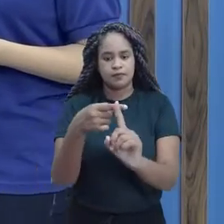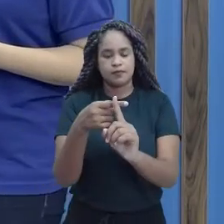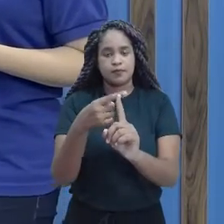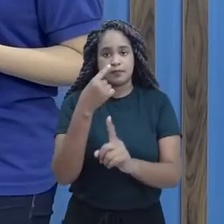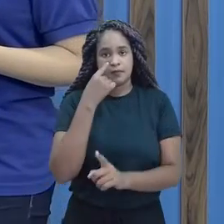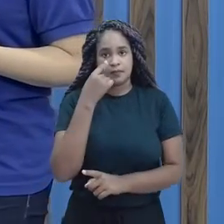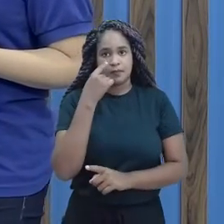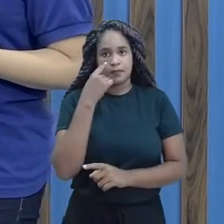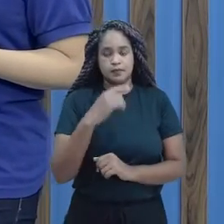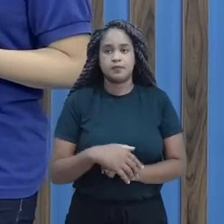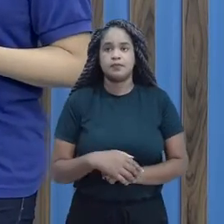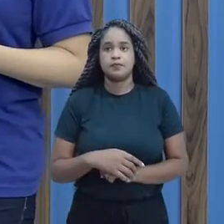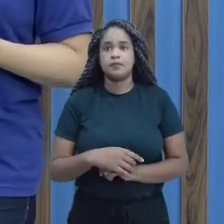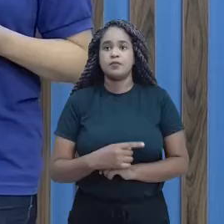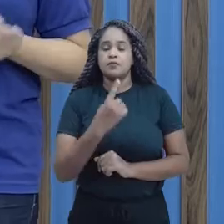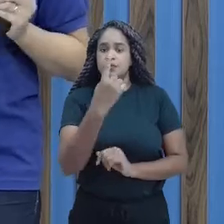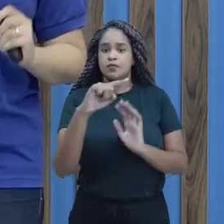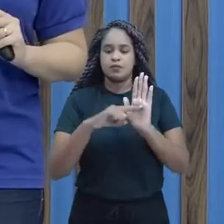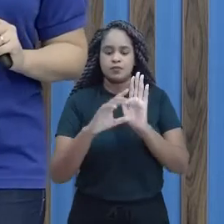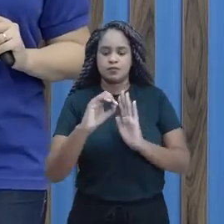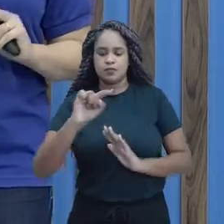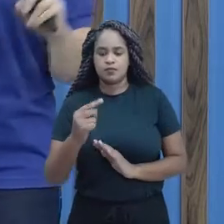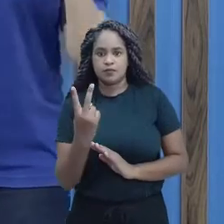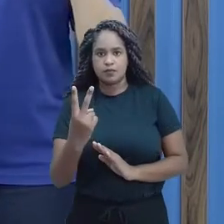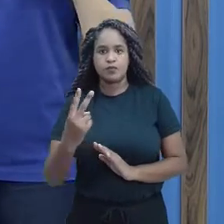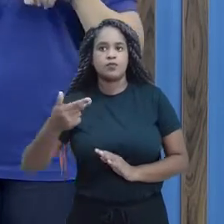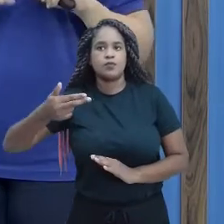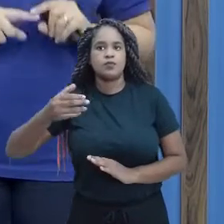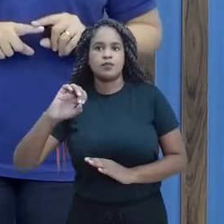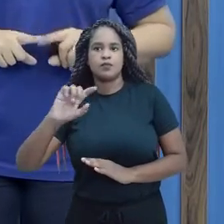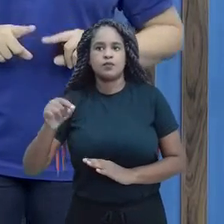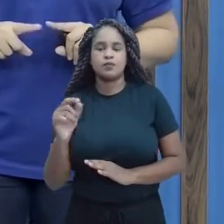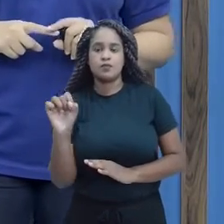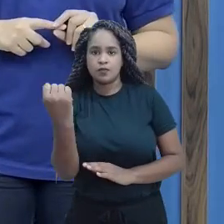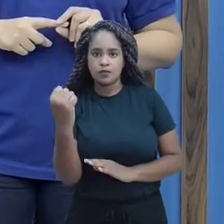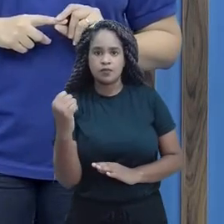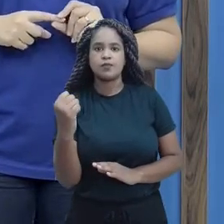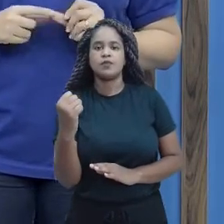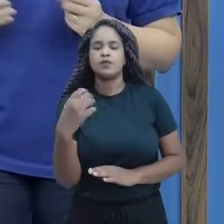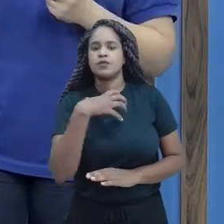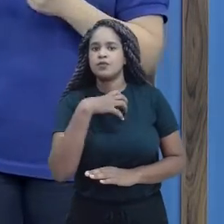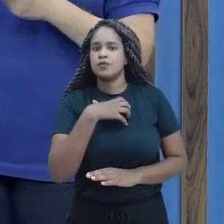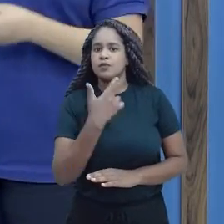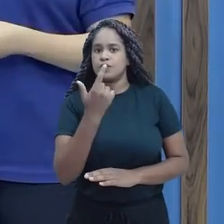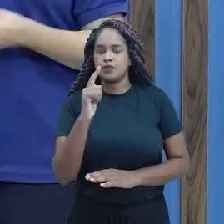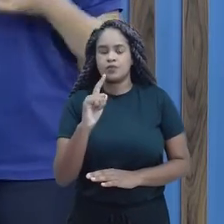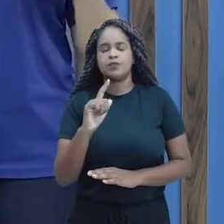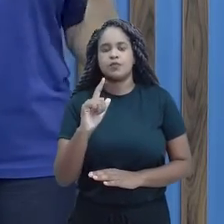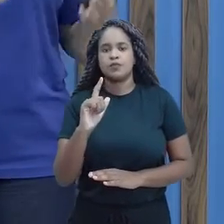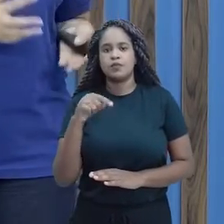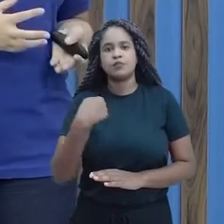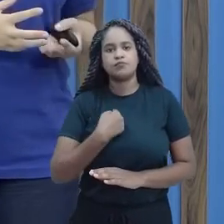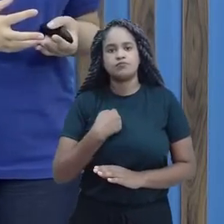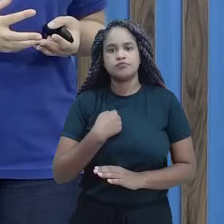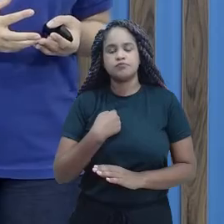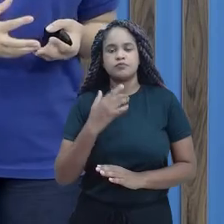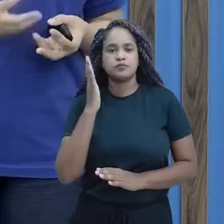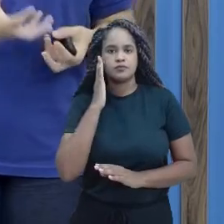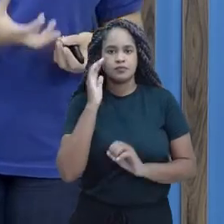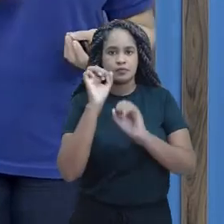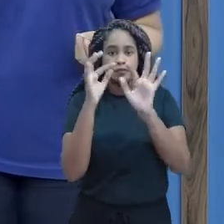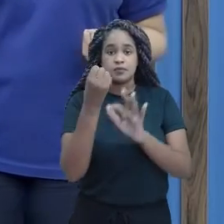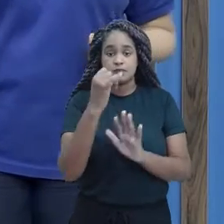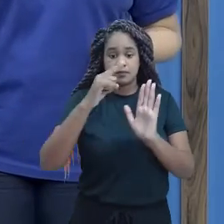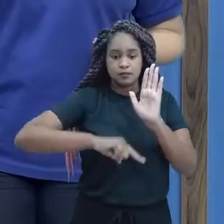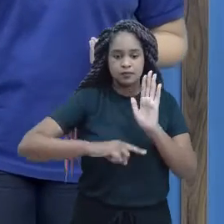ali, ó, 1 menos 0,2 deu 0,8. E a outra maneira da gente pensar também, né? Se eu tiro 20% de um valor,